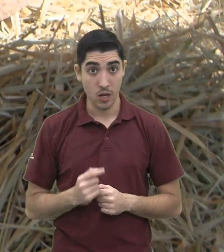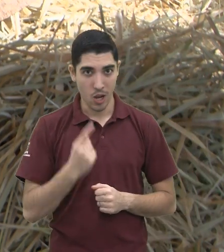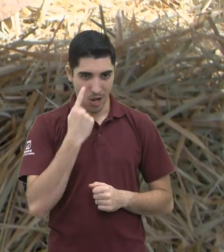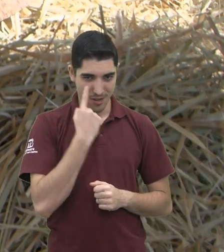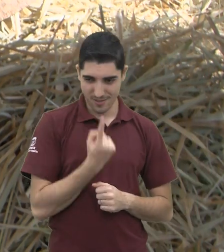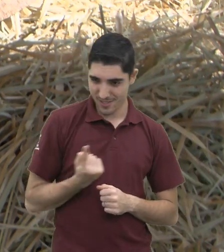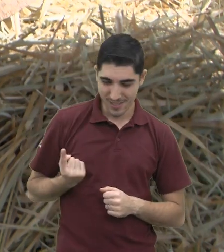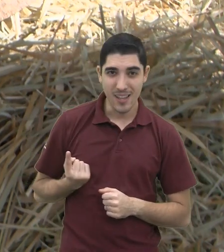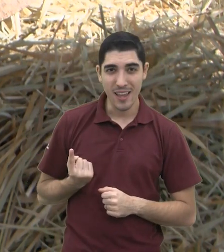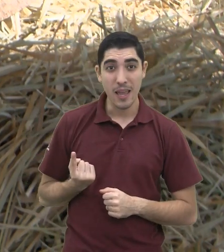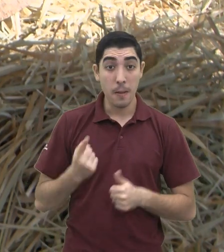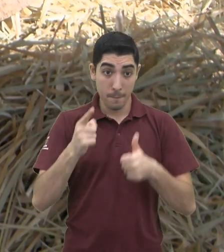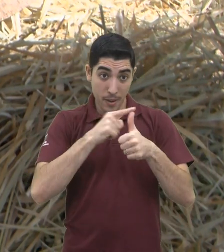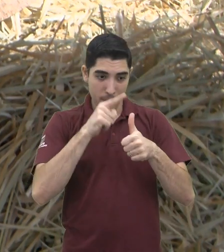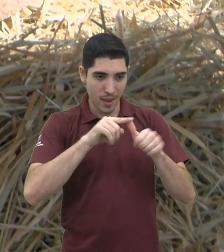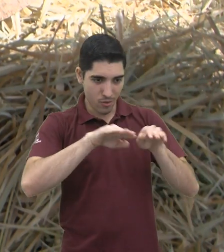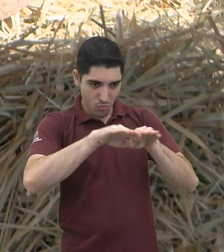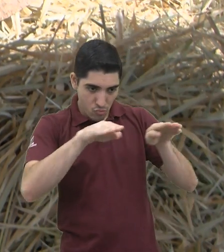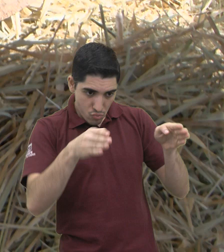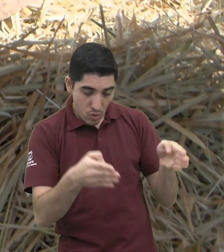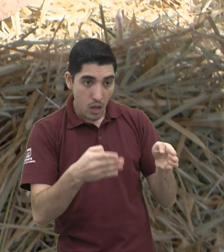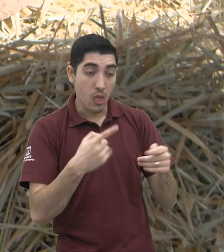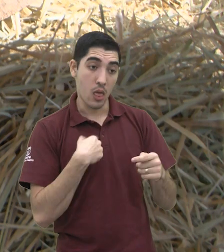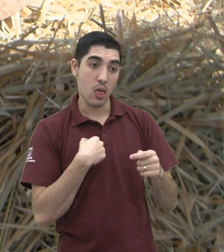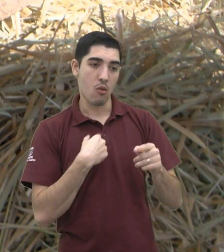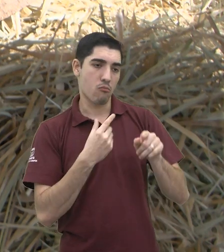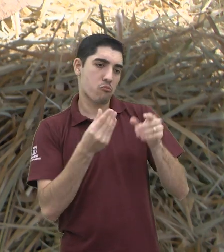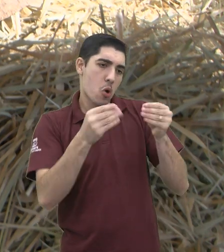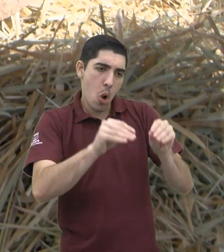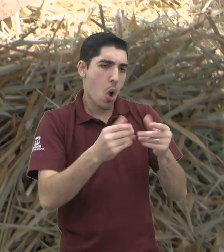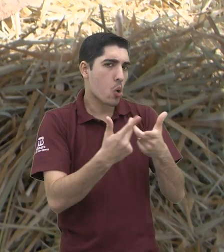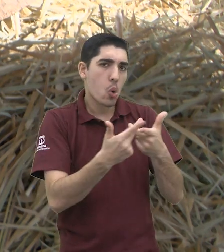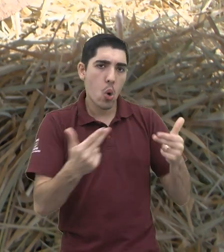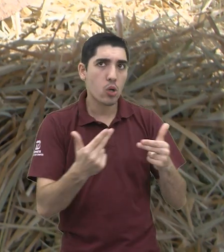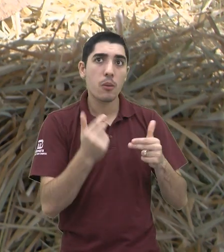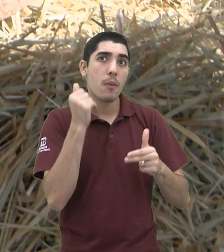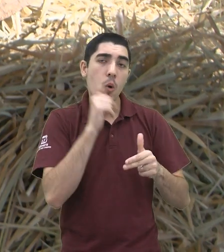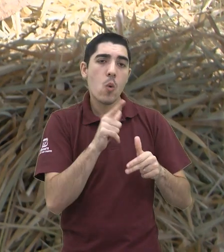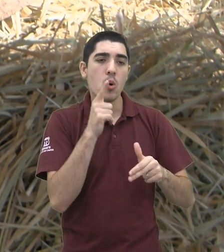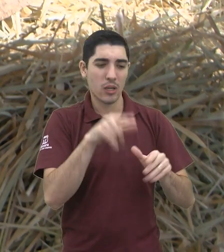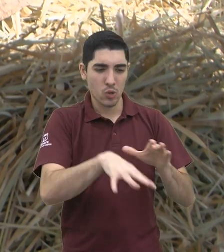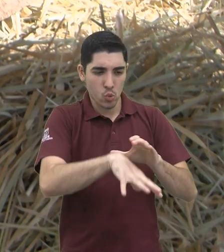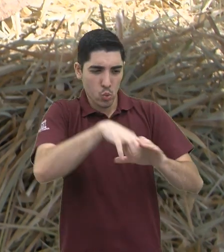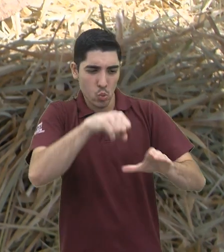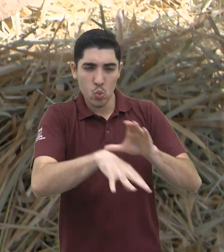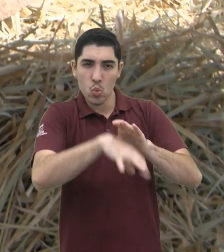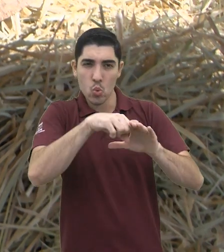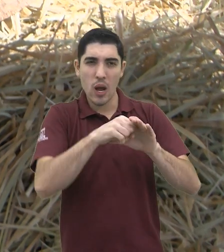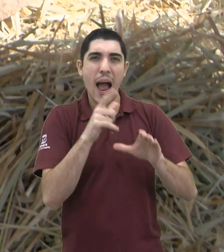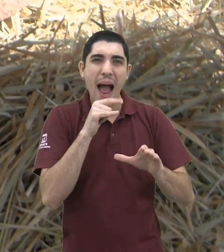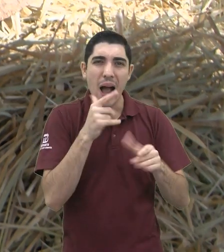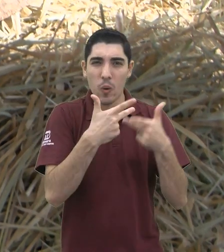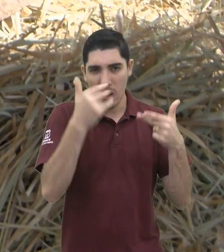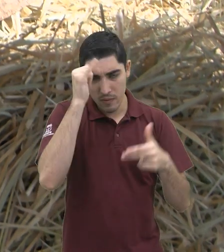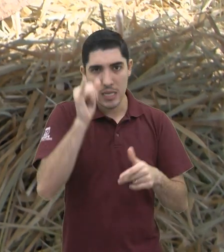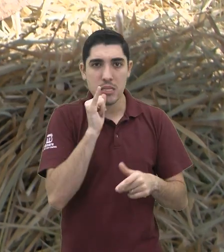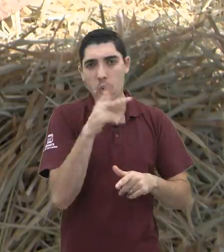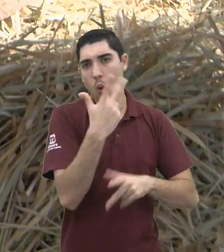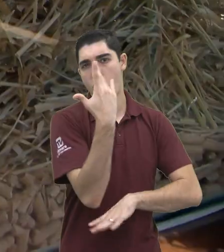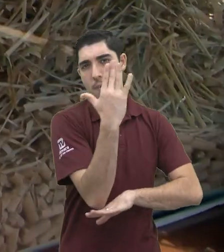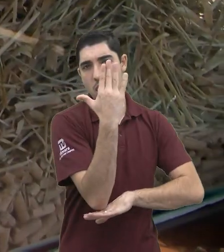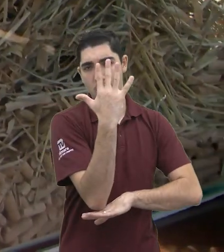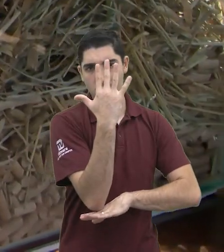Então, na primeira camada eu sempre coloco alguma coisa para absorver a umidade, que são os talinhos de madeira que eu coloco.